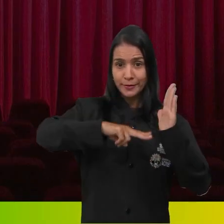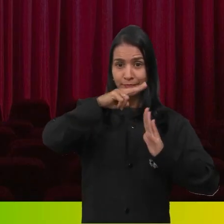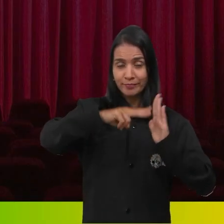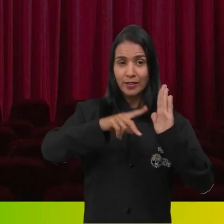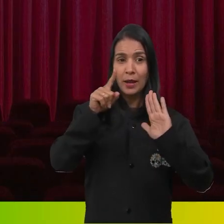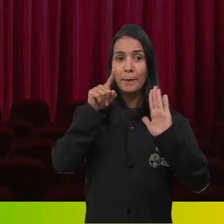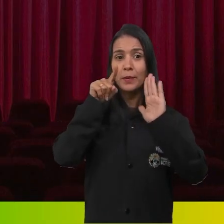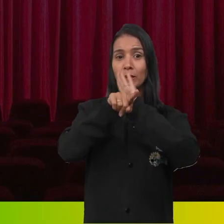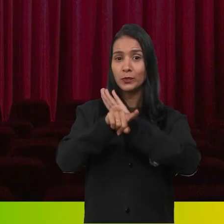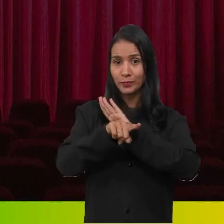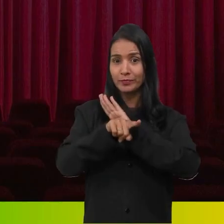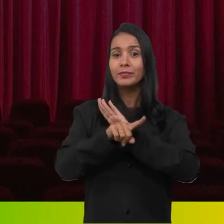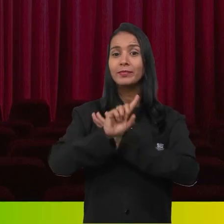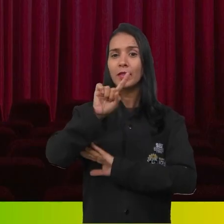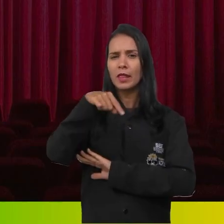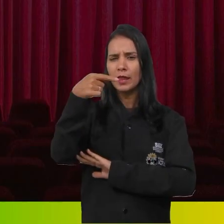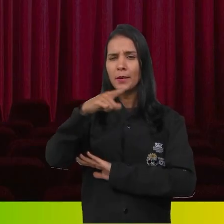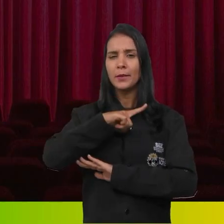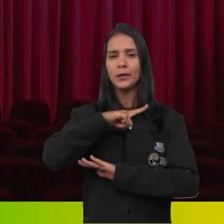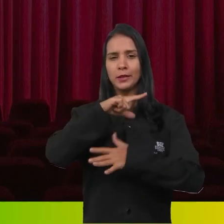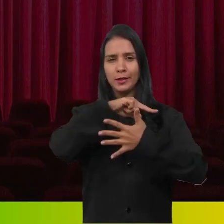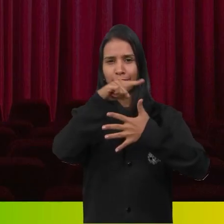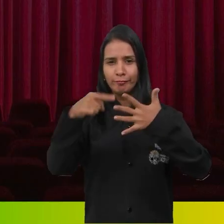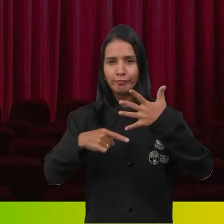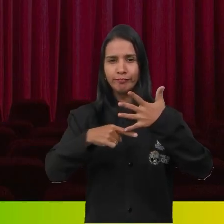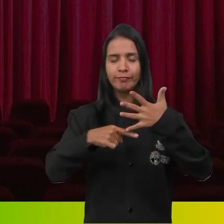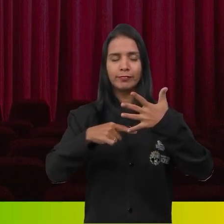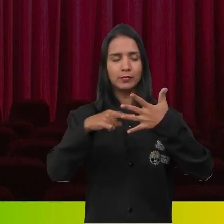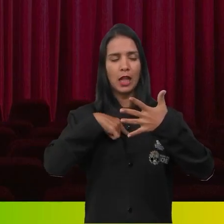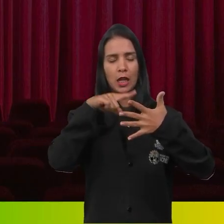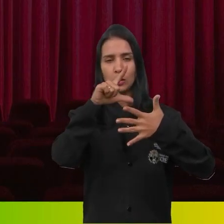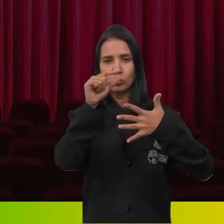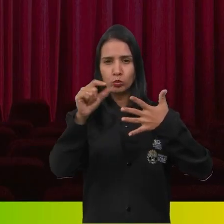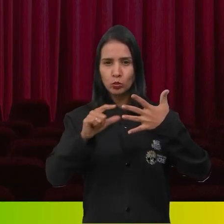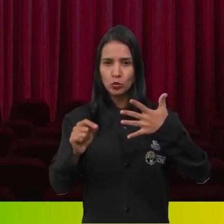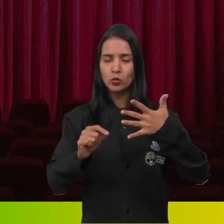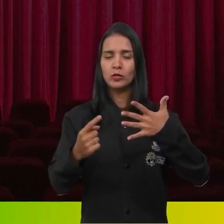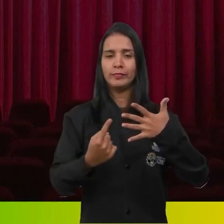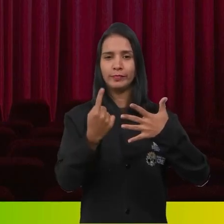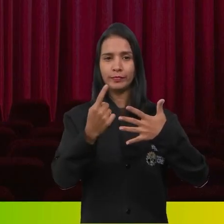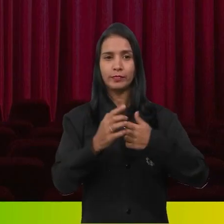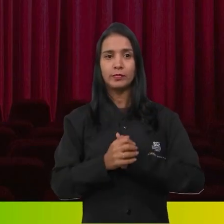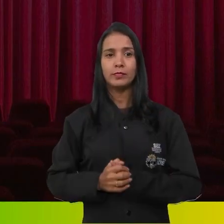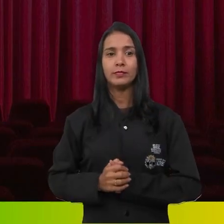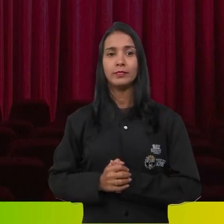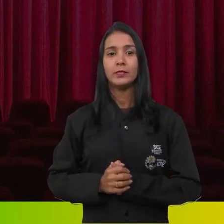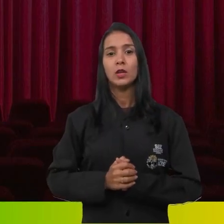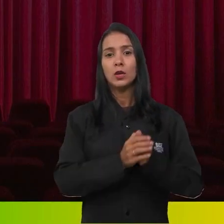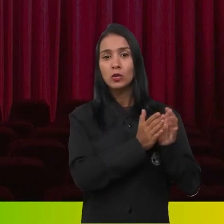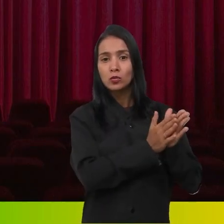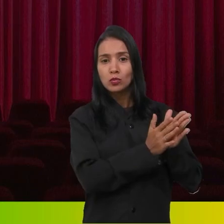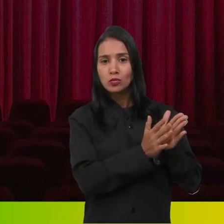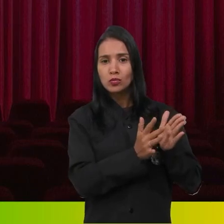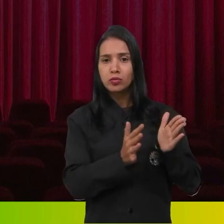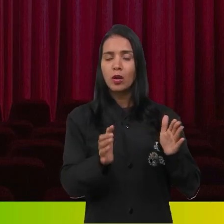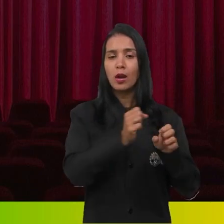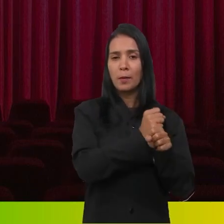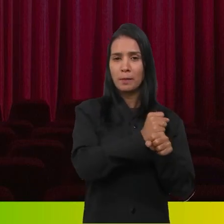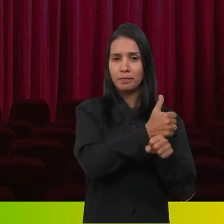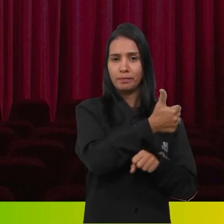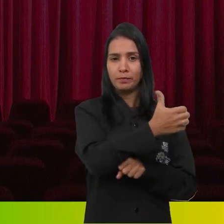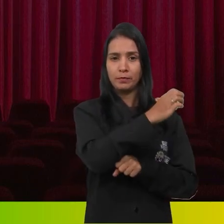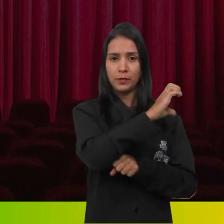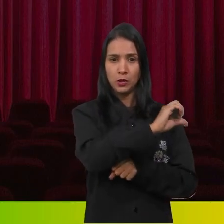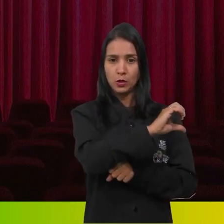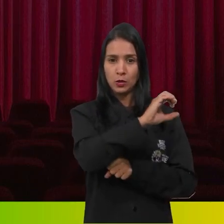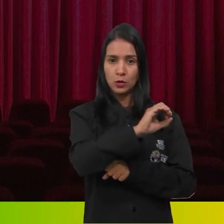aí as alternativas para você poder responder. Então, durante os anos de 1990, o